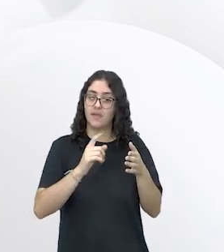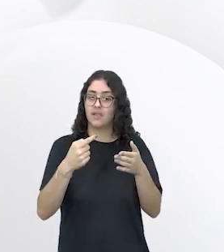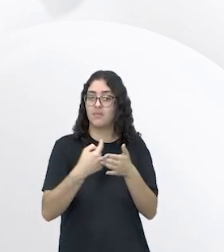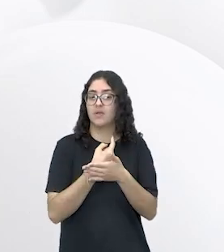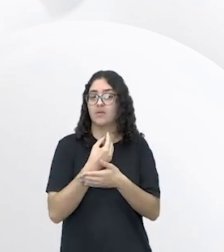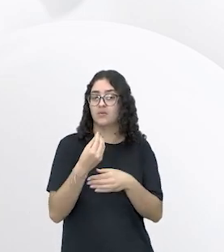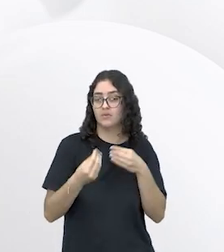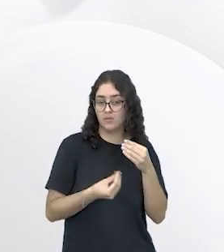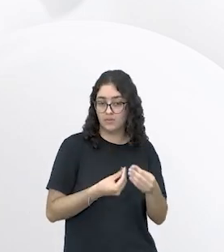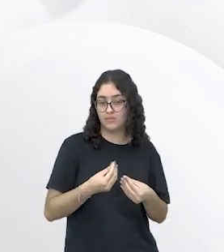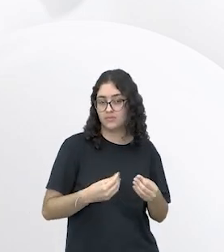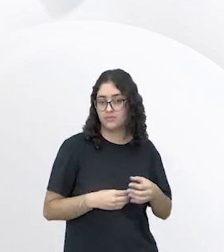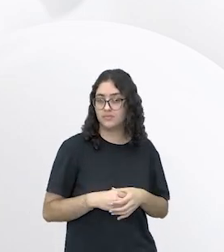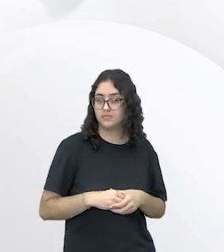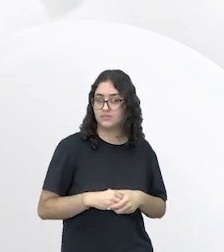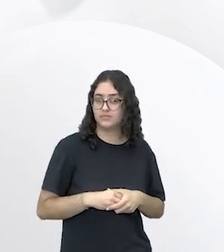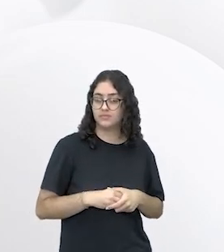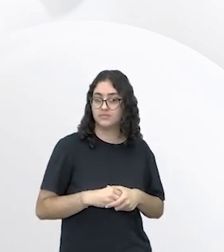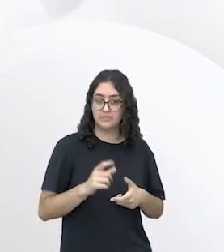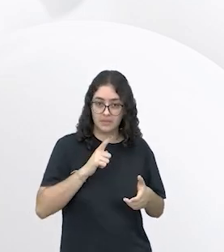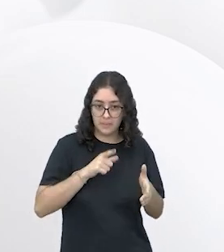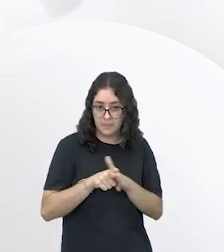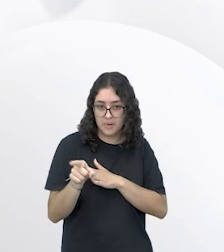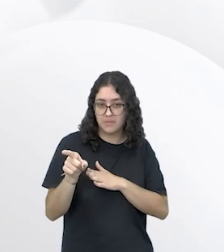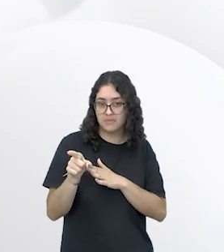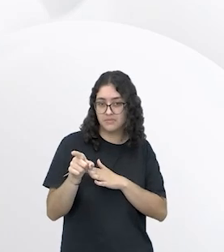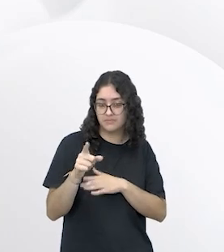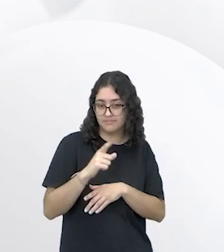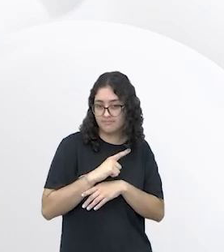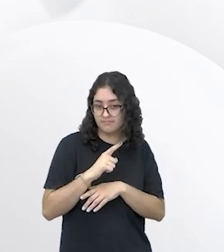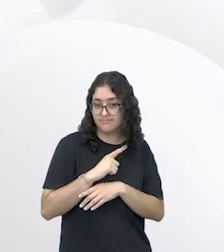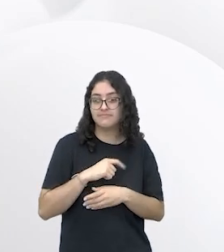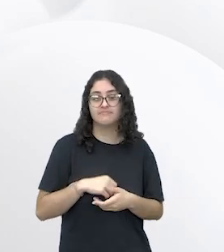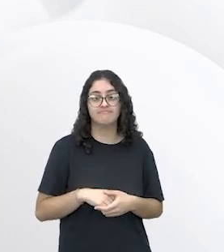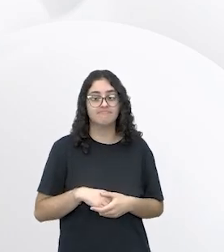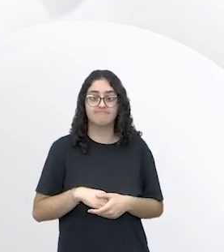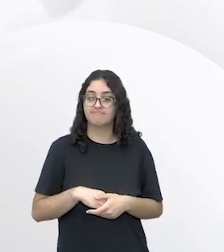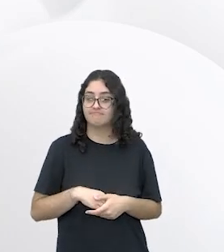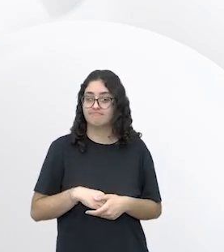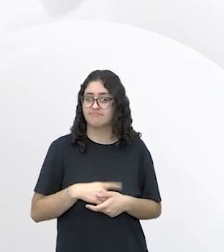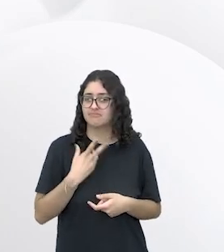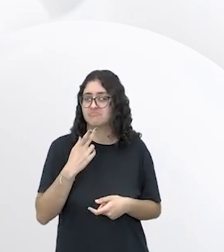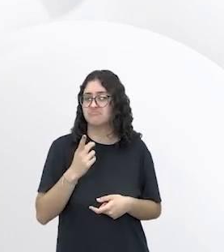pergunta, né, Kimi? Tem a pergunta aí? Acho não.